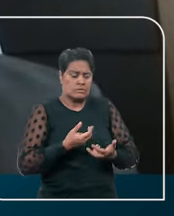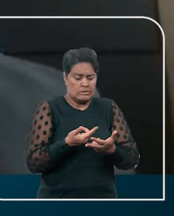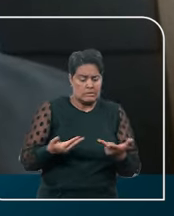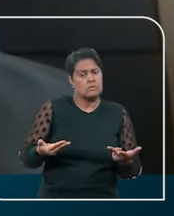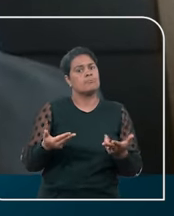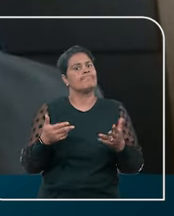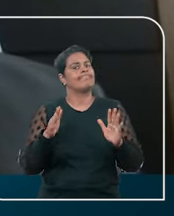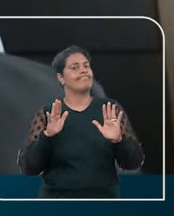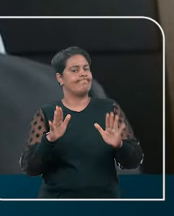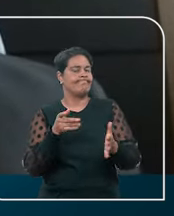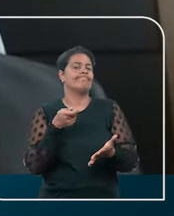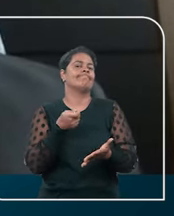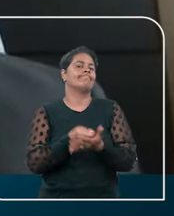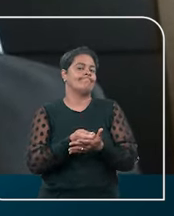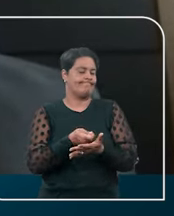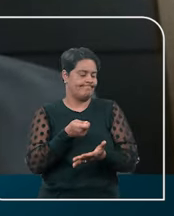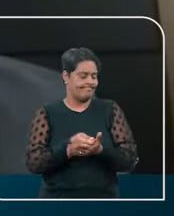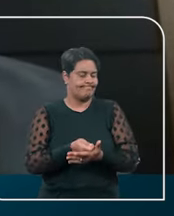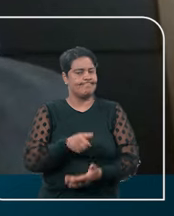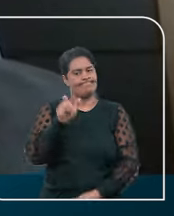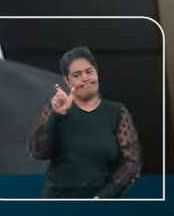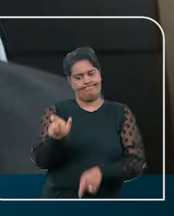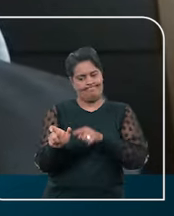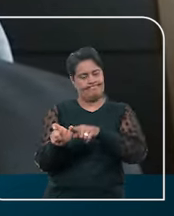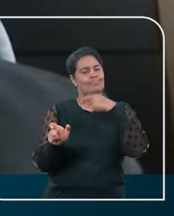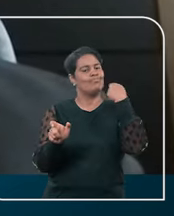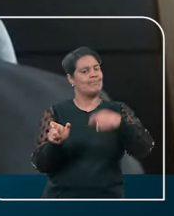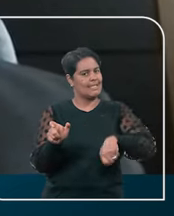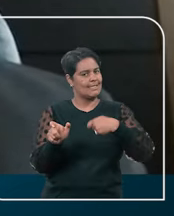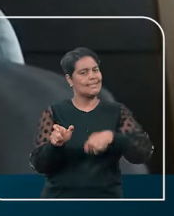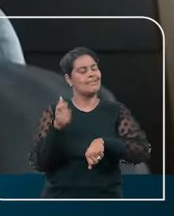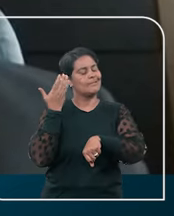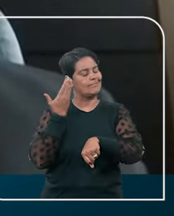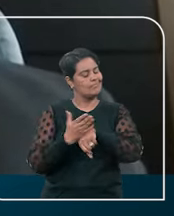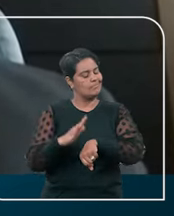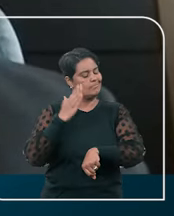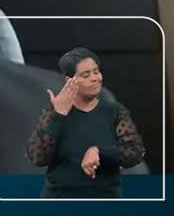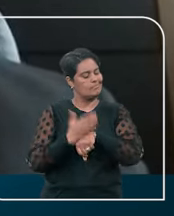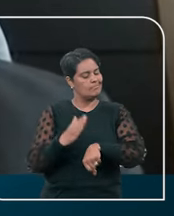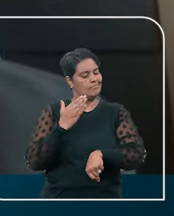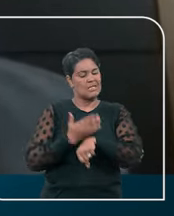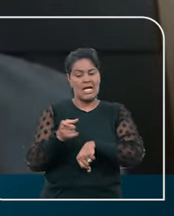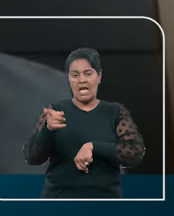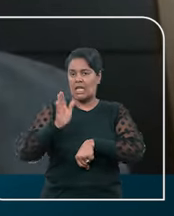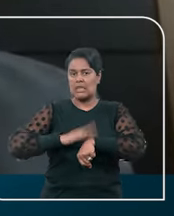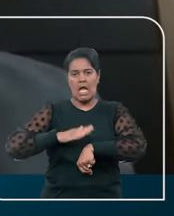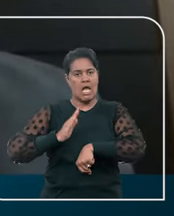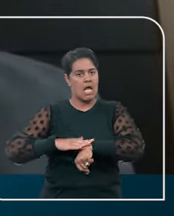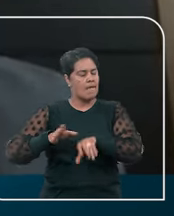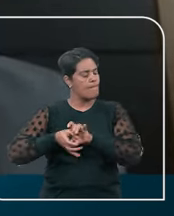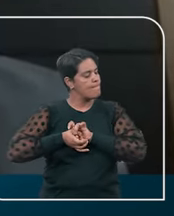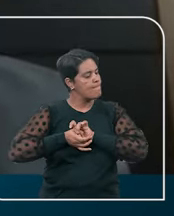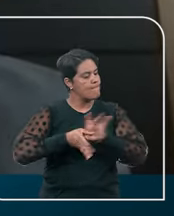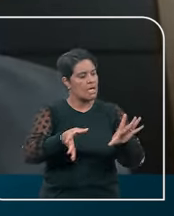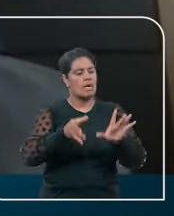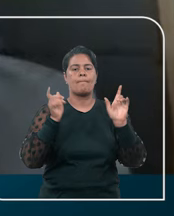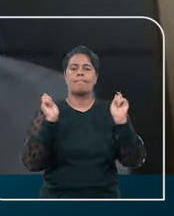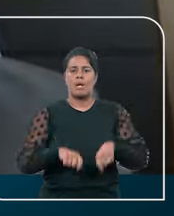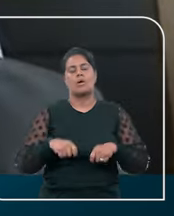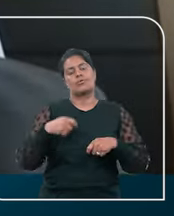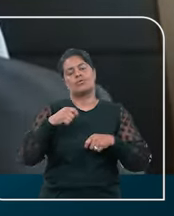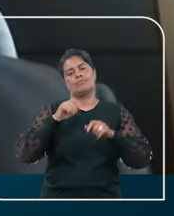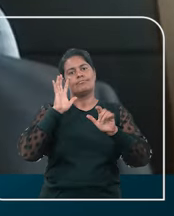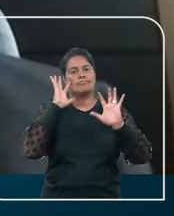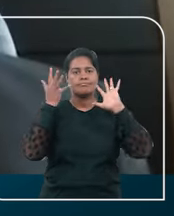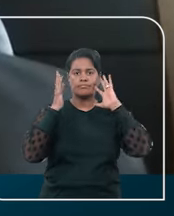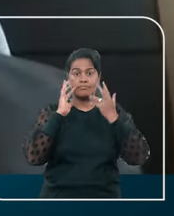Exige uma figura mais capacitada Exige uma figura que possa se doar em tempo integral então no passado nós tínhamos os síndicos